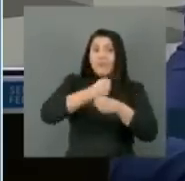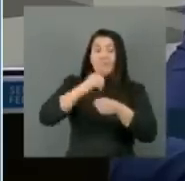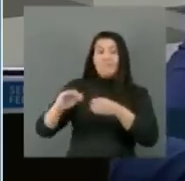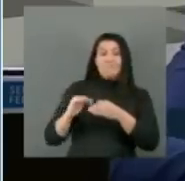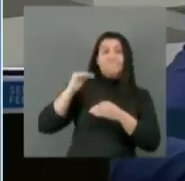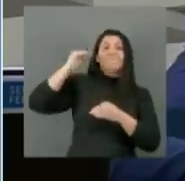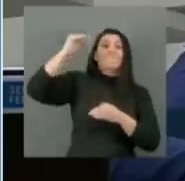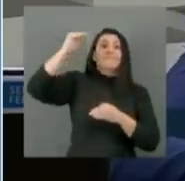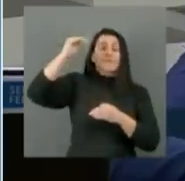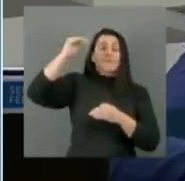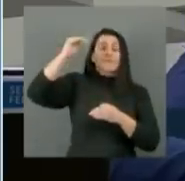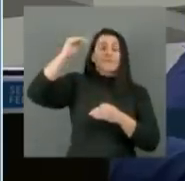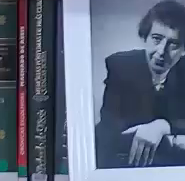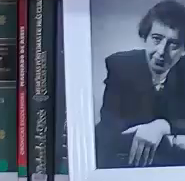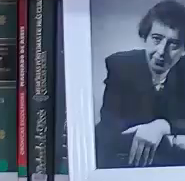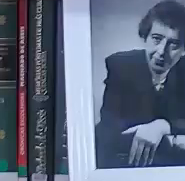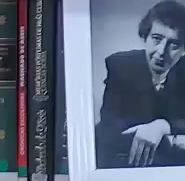está com juros de